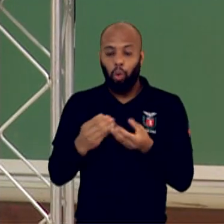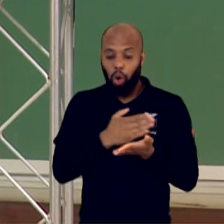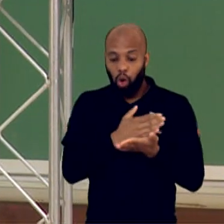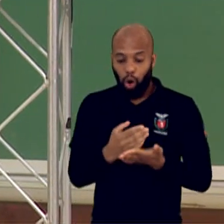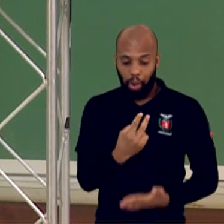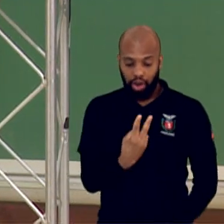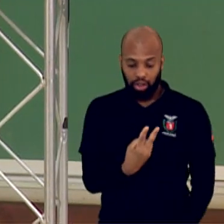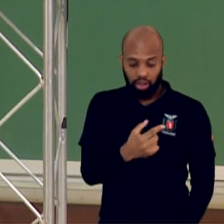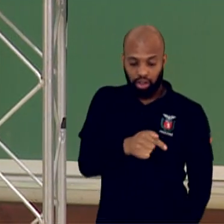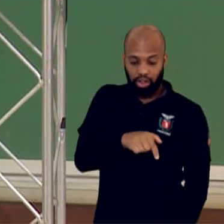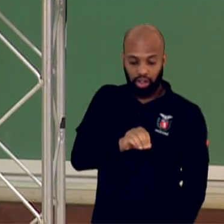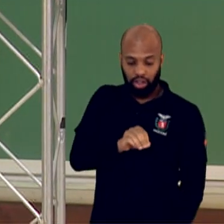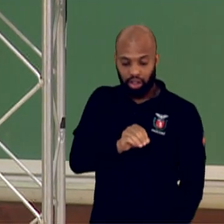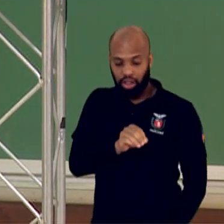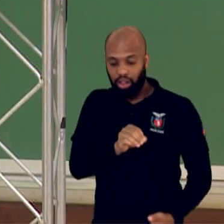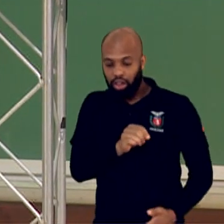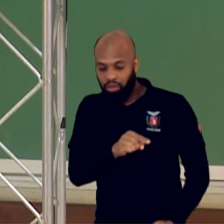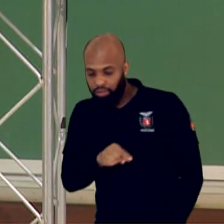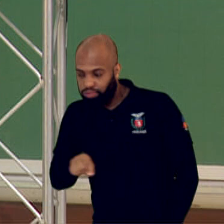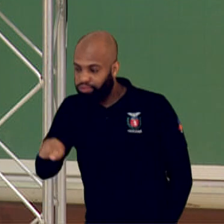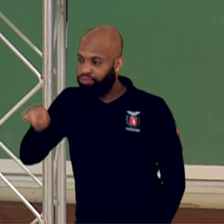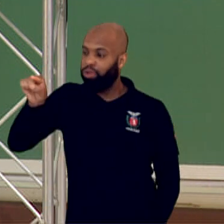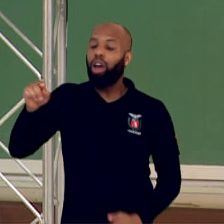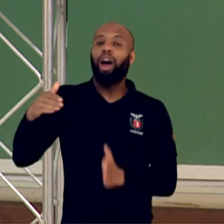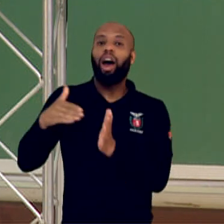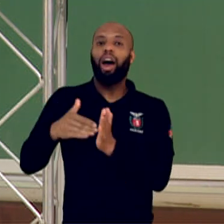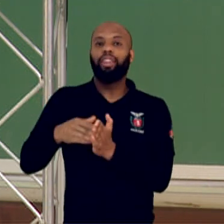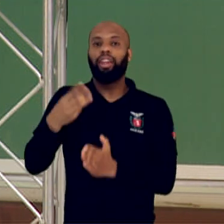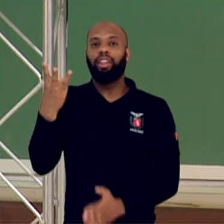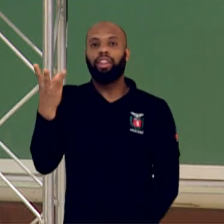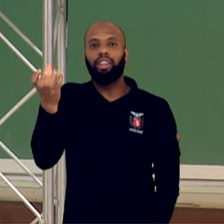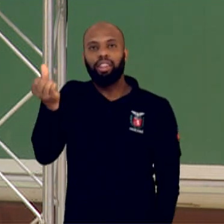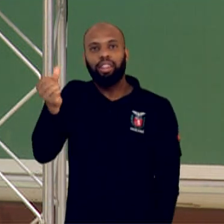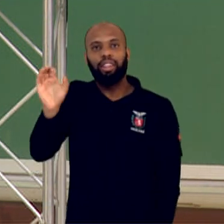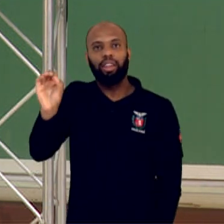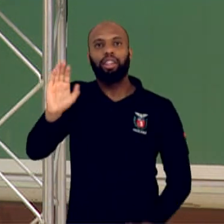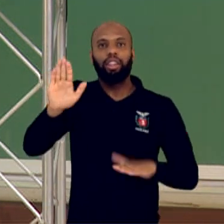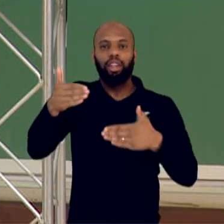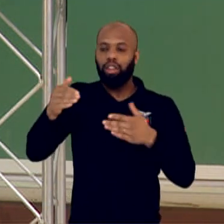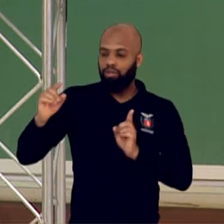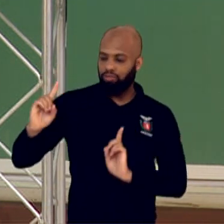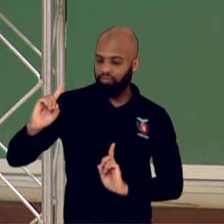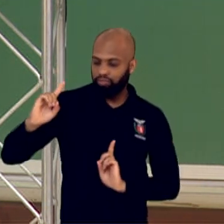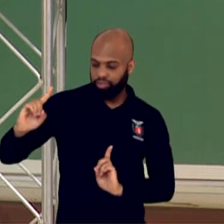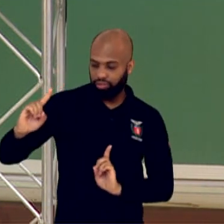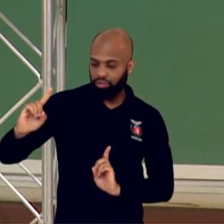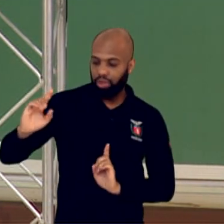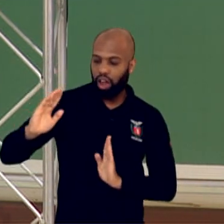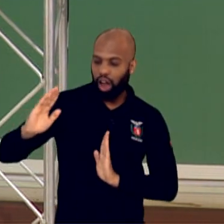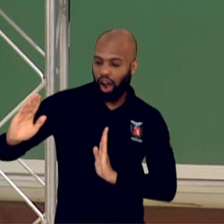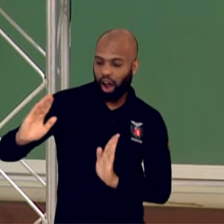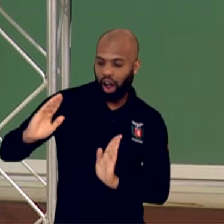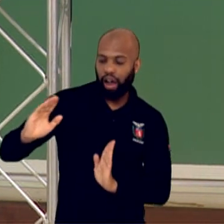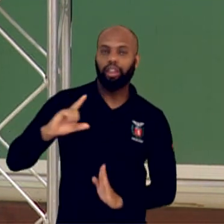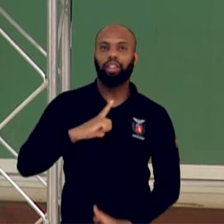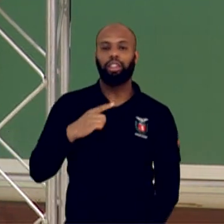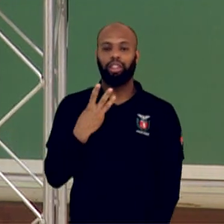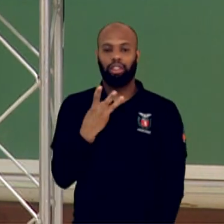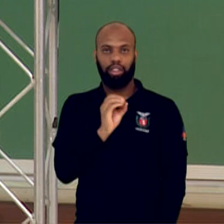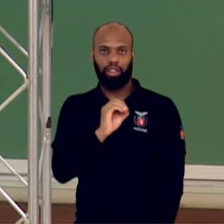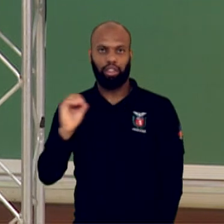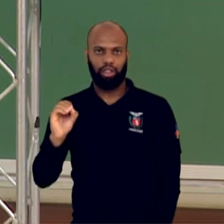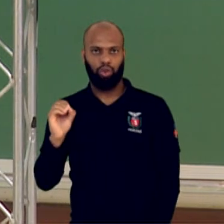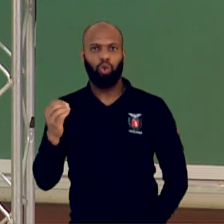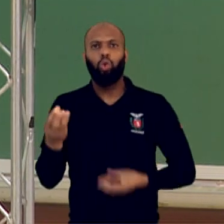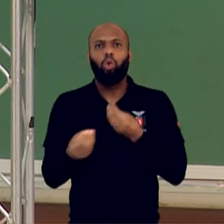270 a 360, né? O último quadrante. Então o 300 faz parte desse quadrante. Qual que é a relação? Nós